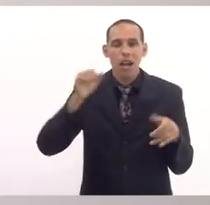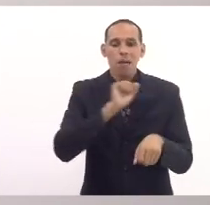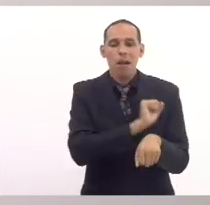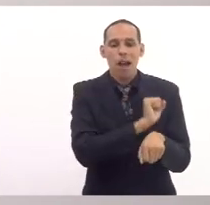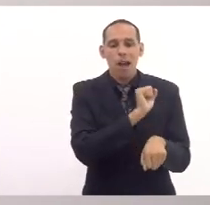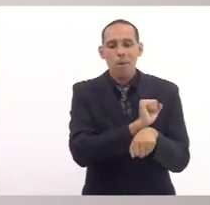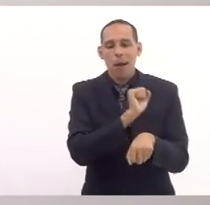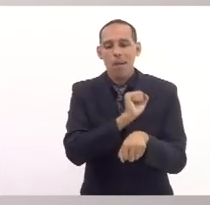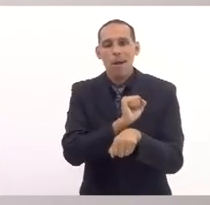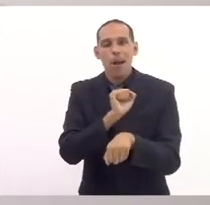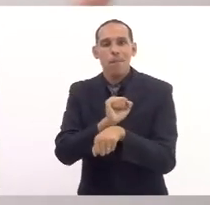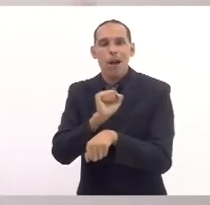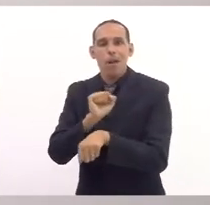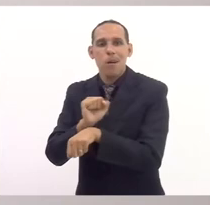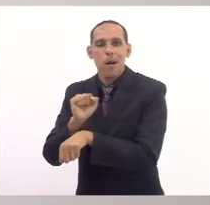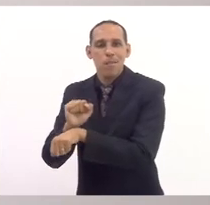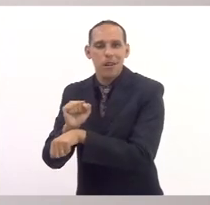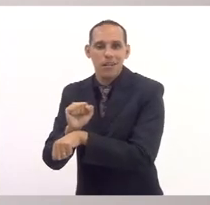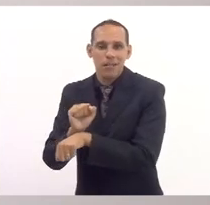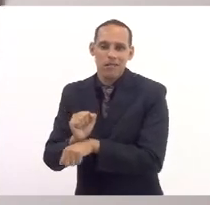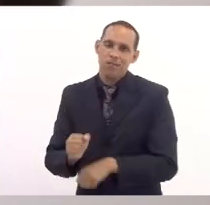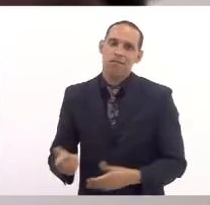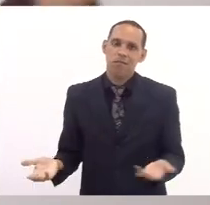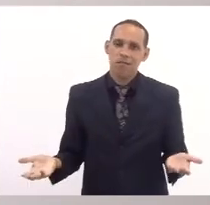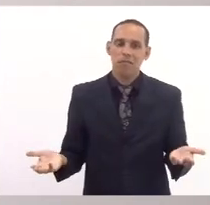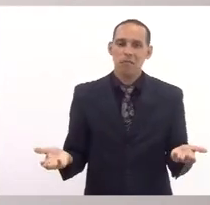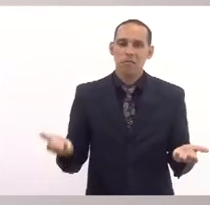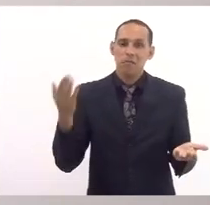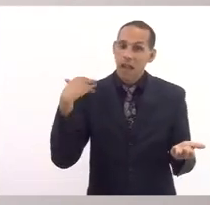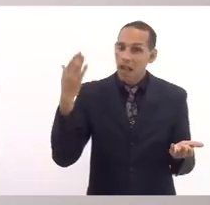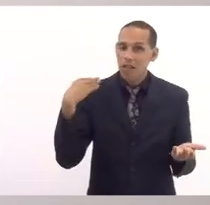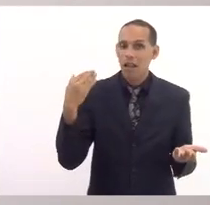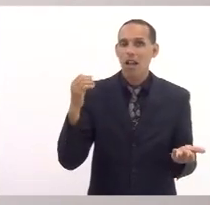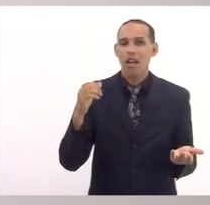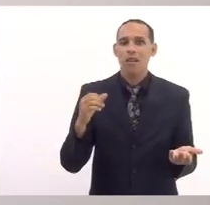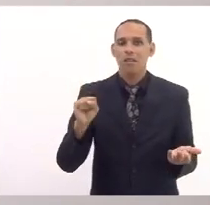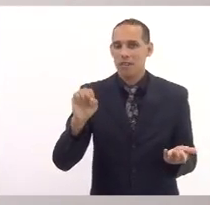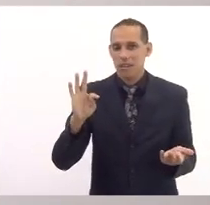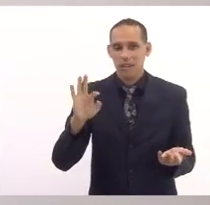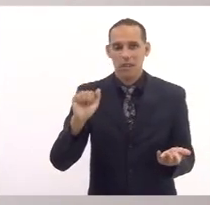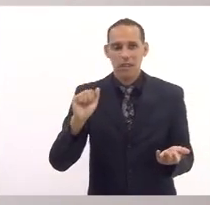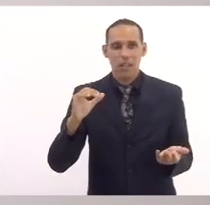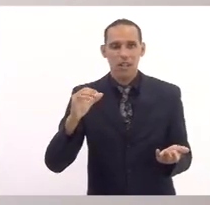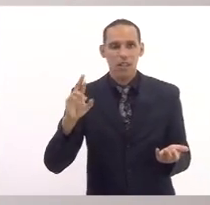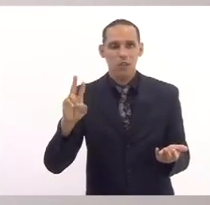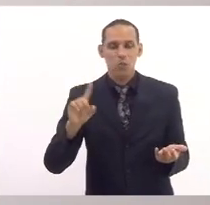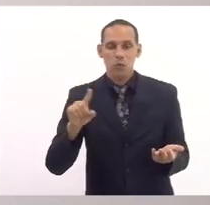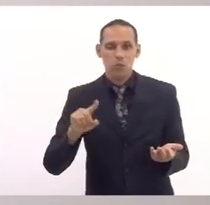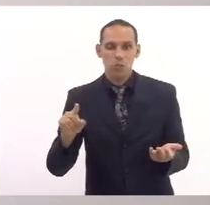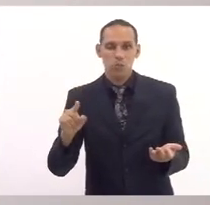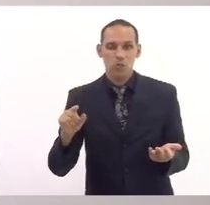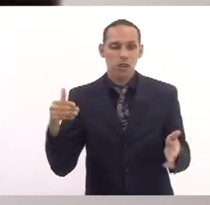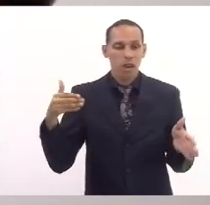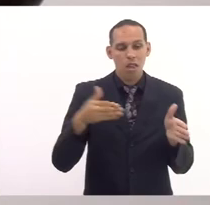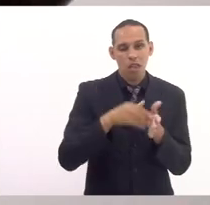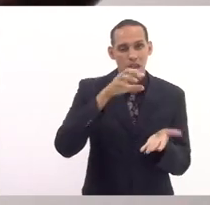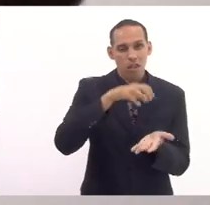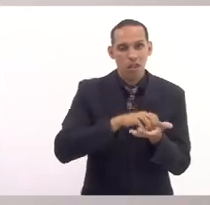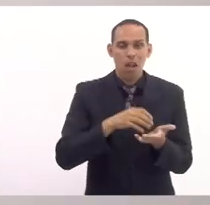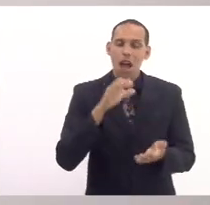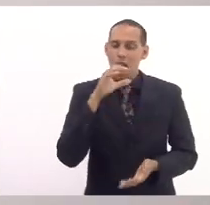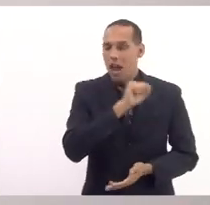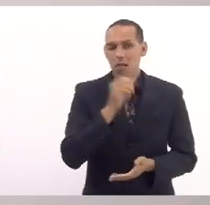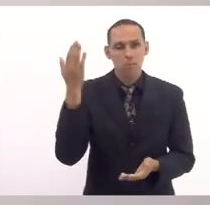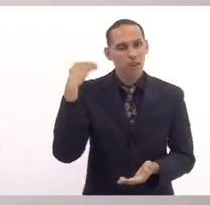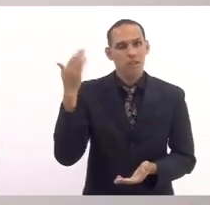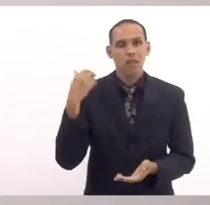cada estação. Antes, o transporte de Santa Cruz até a Central do Brasil era muito mais rápido, porque parava de Santa